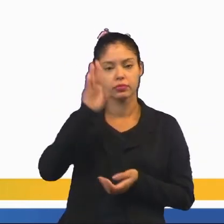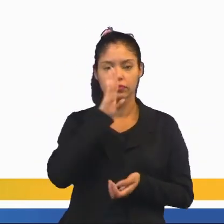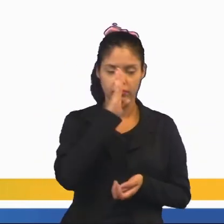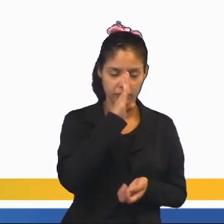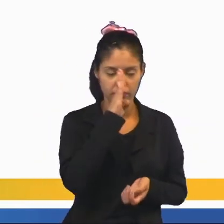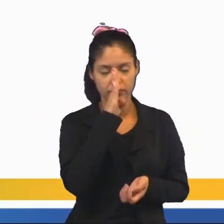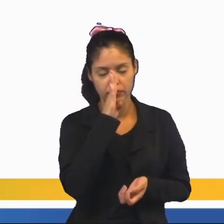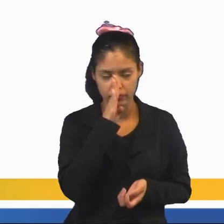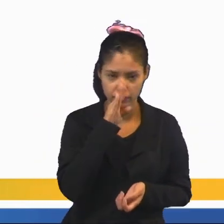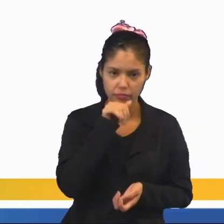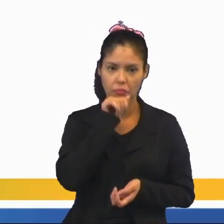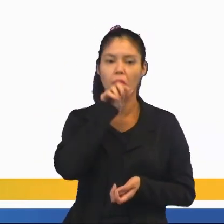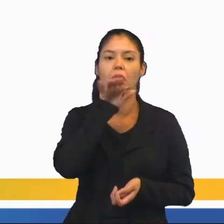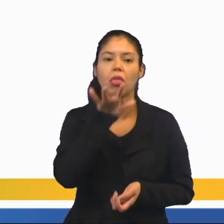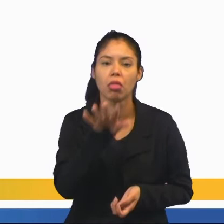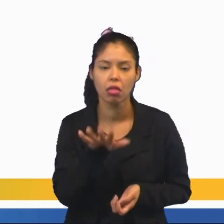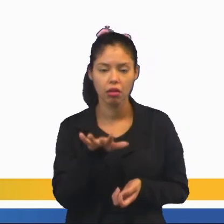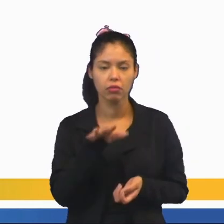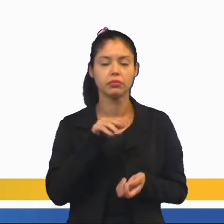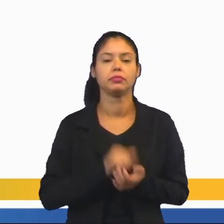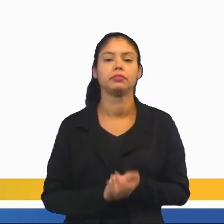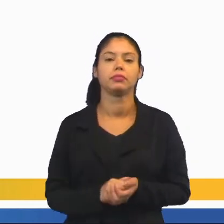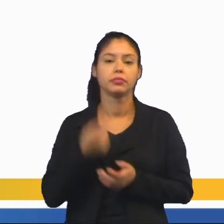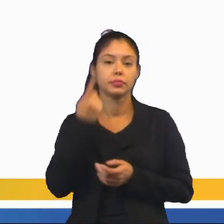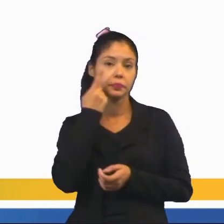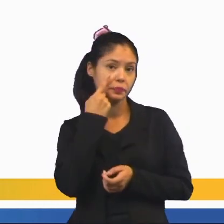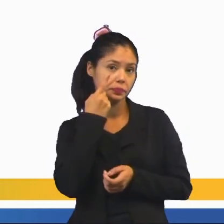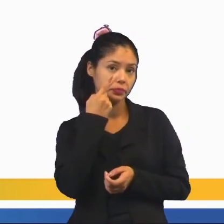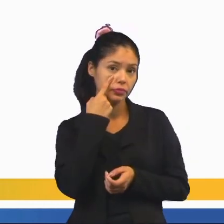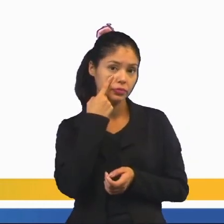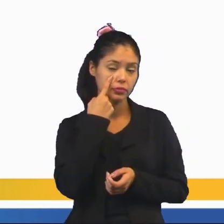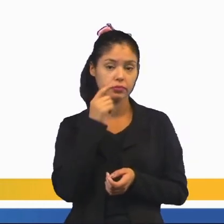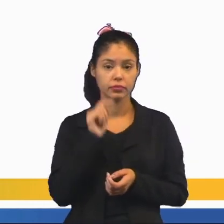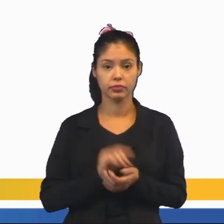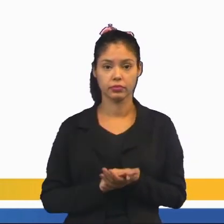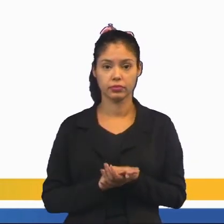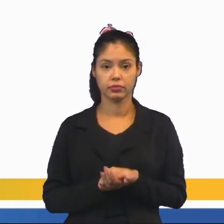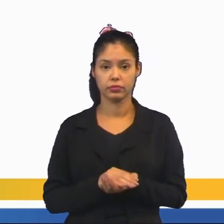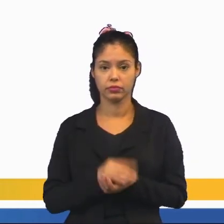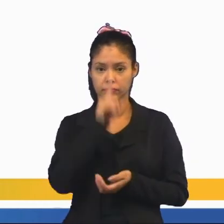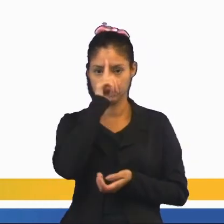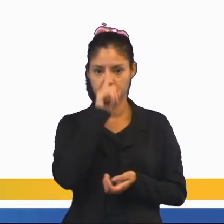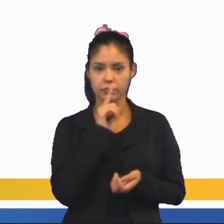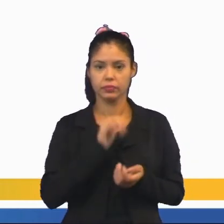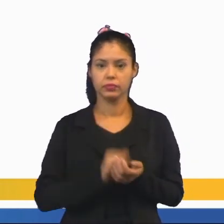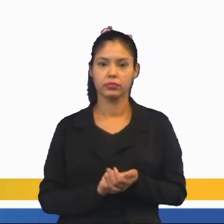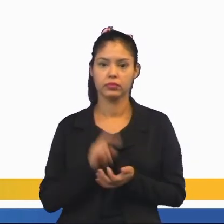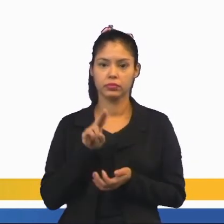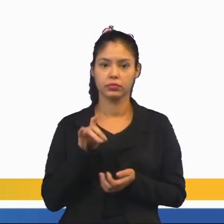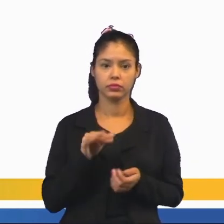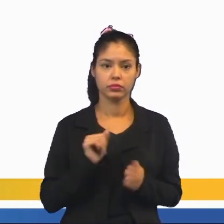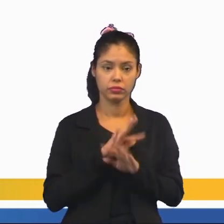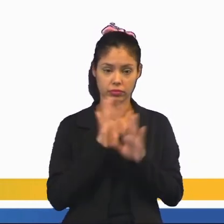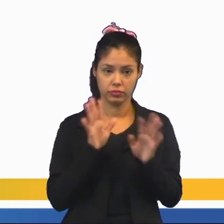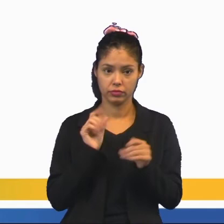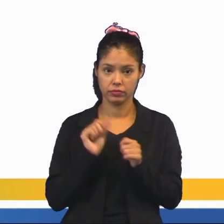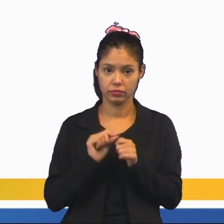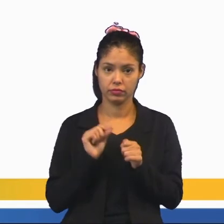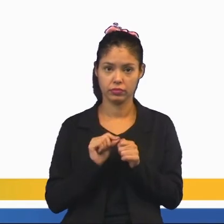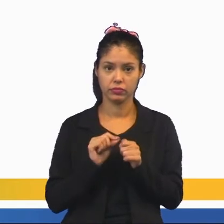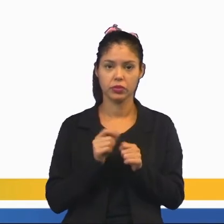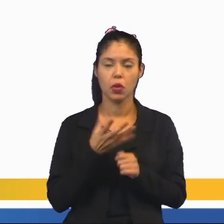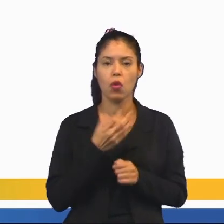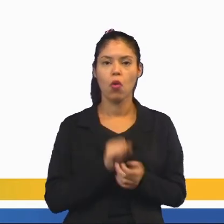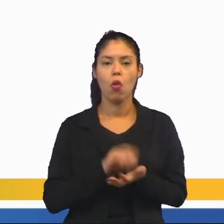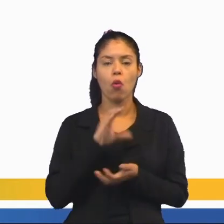febre, tontura, enjoos e vômitos, pele e olhos amarelados, urina clara e